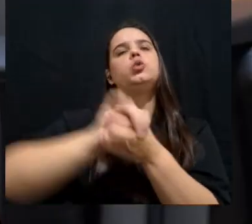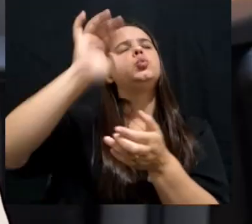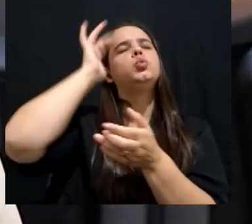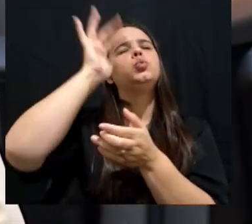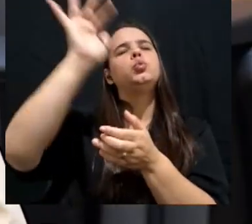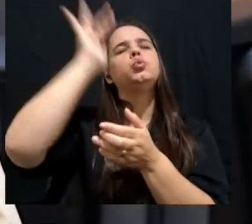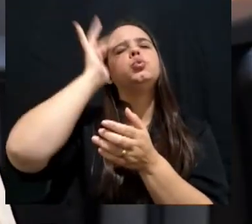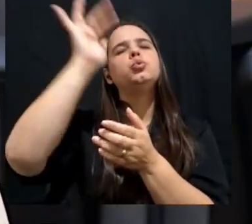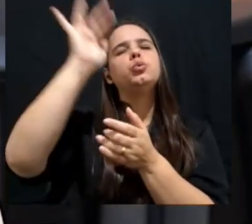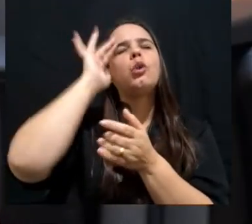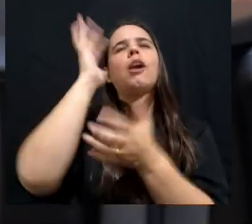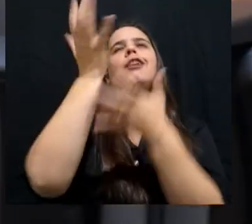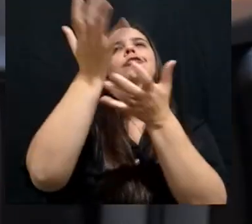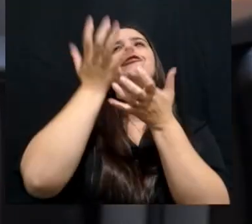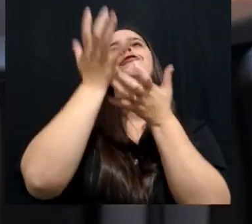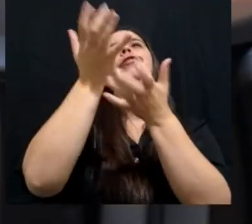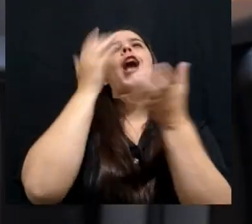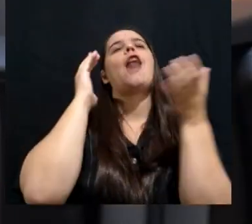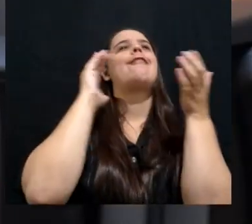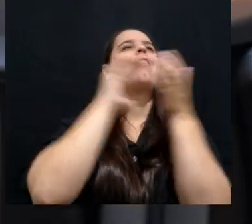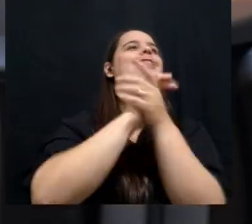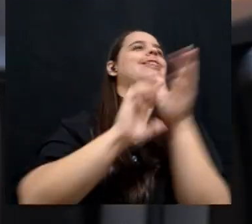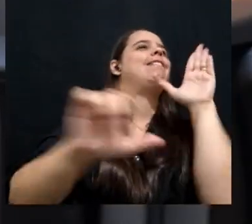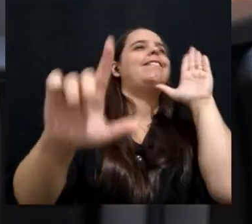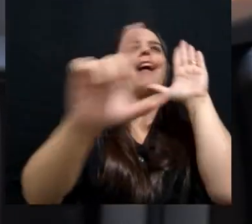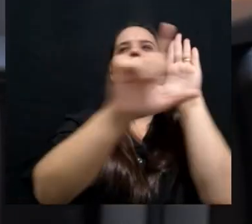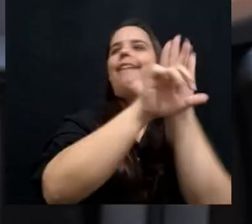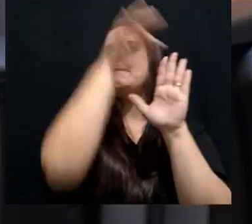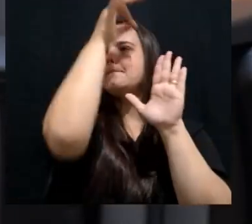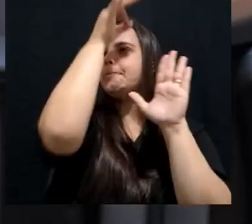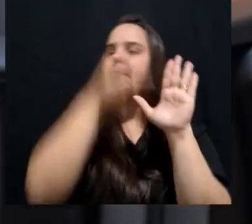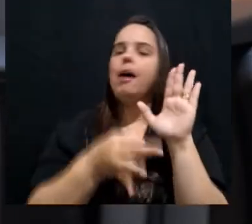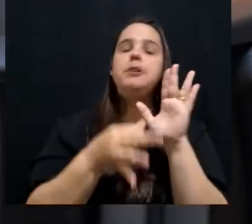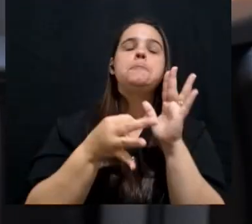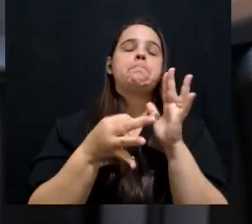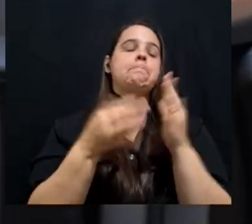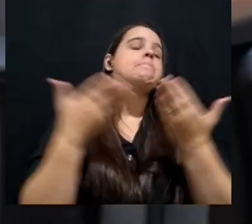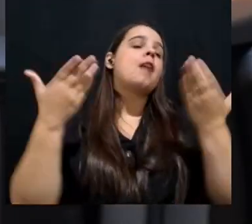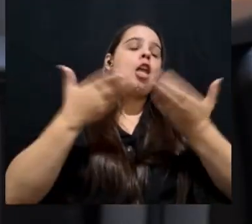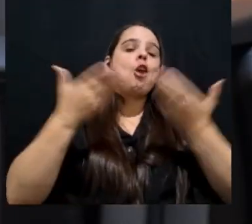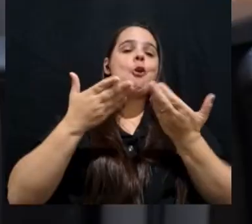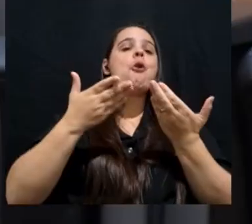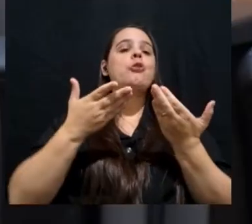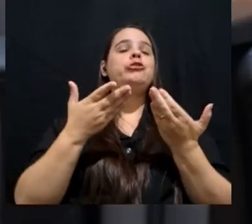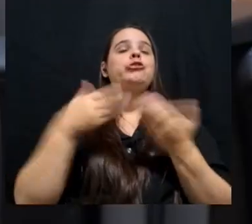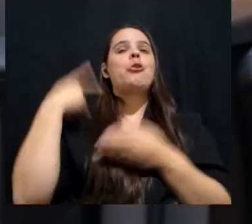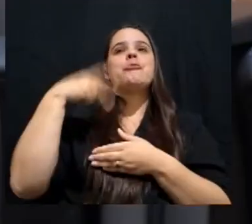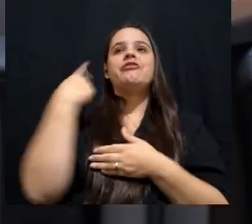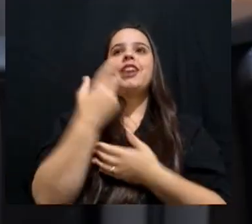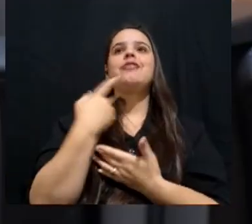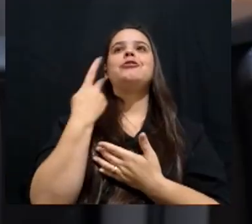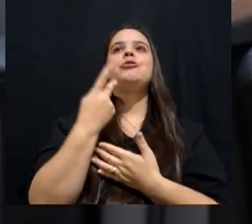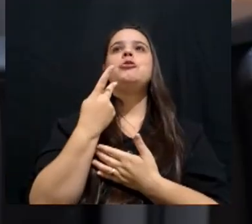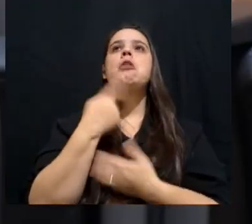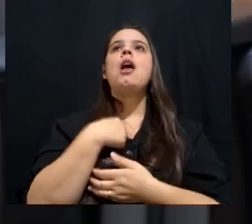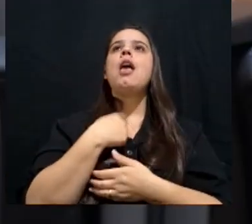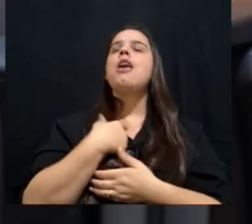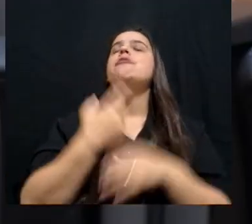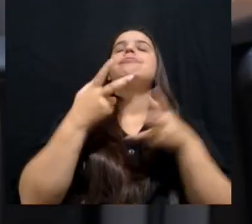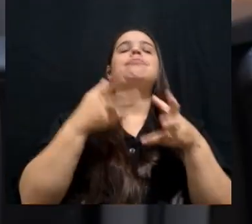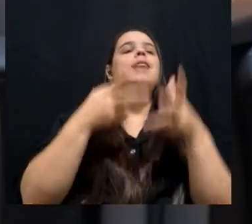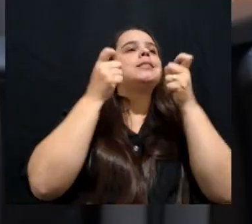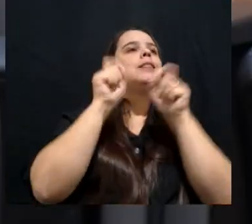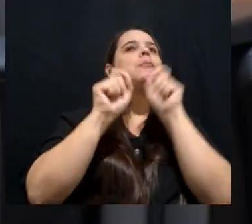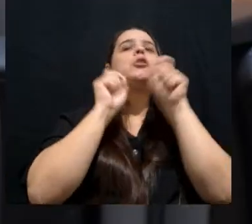se oficializar o nosso casamento. E hoje, como vereador, eu vejo que eu posso contribuir com